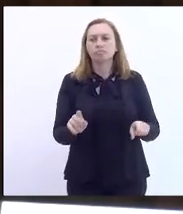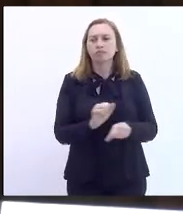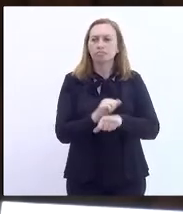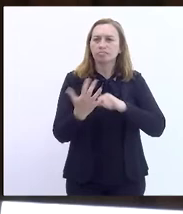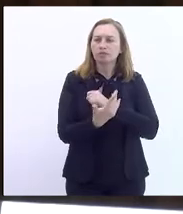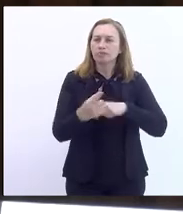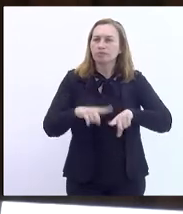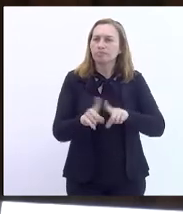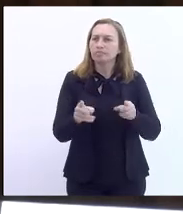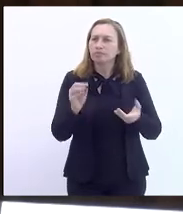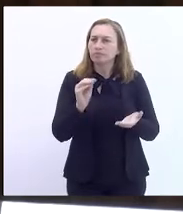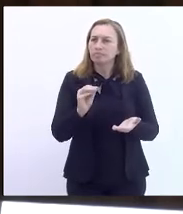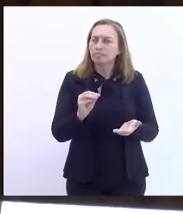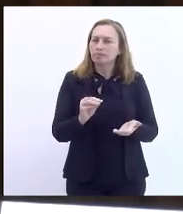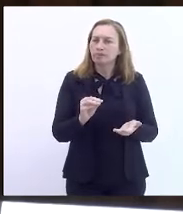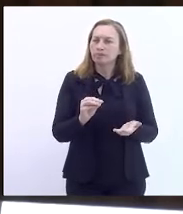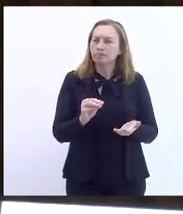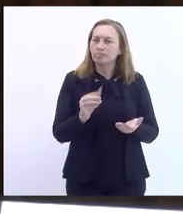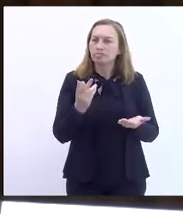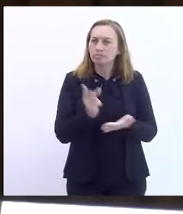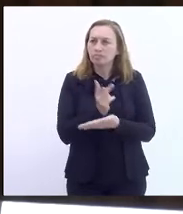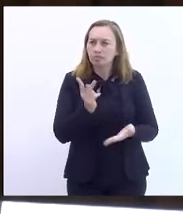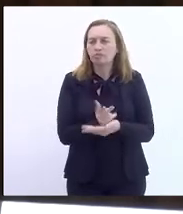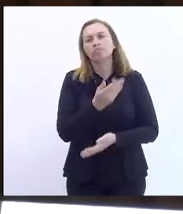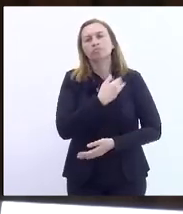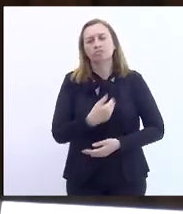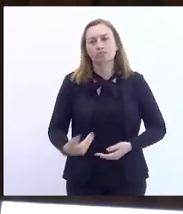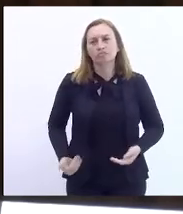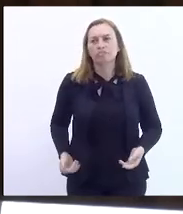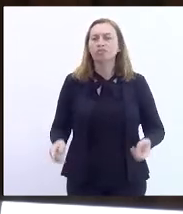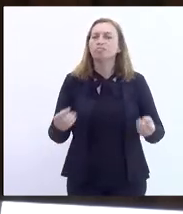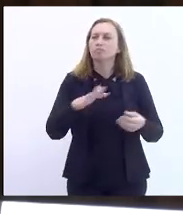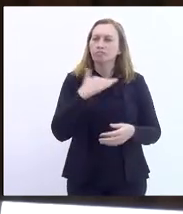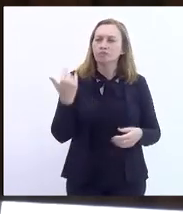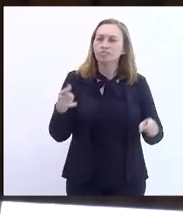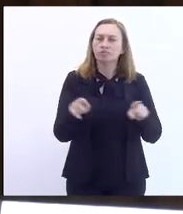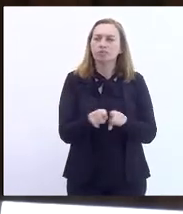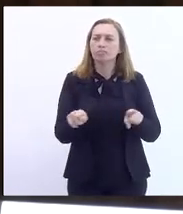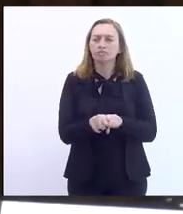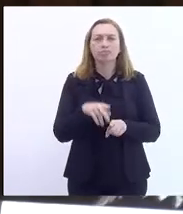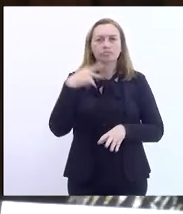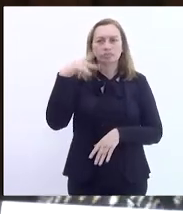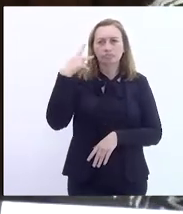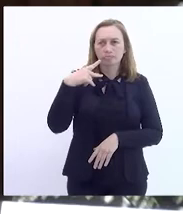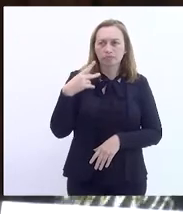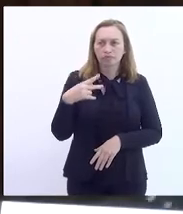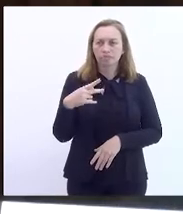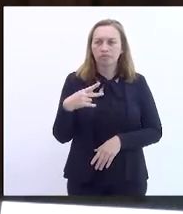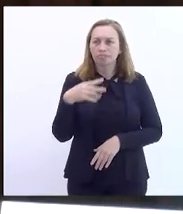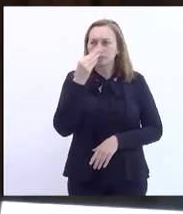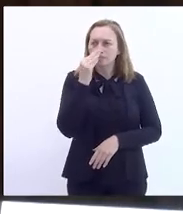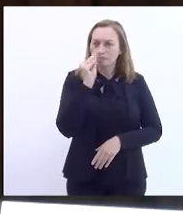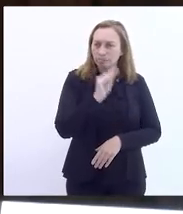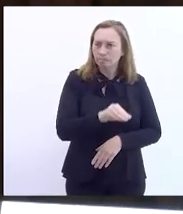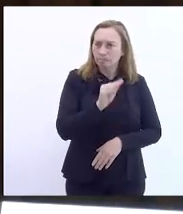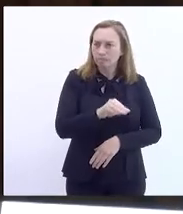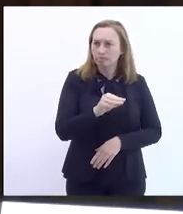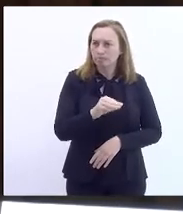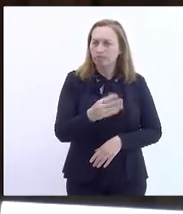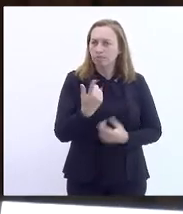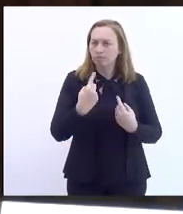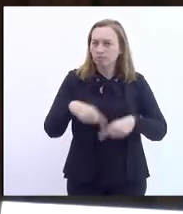pela negligência dos governos Morreu também pela política negacionismo e